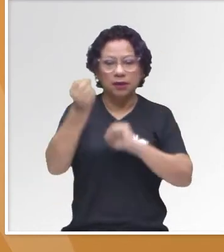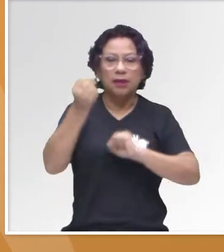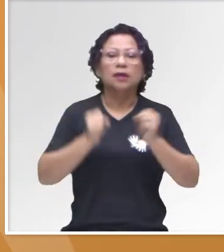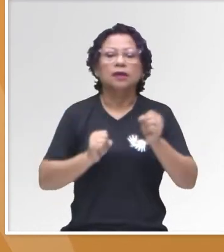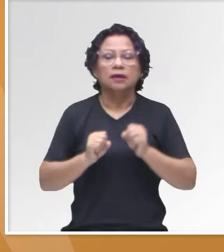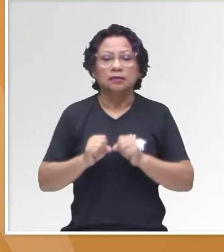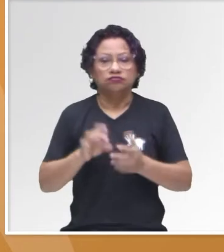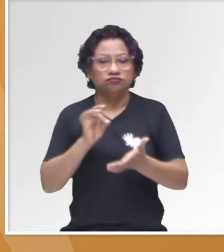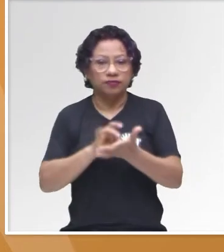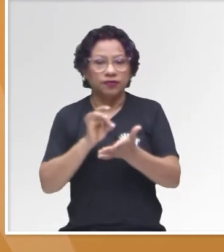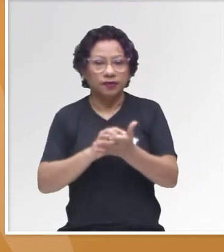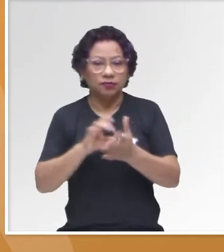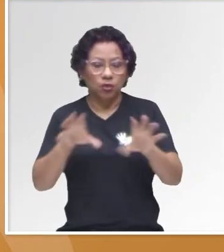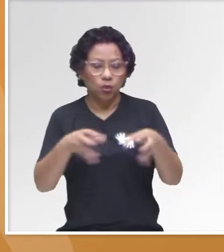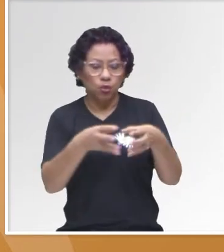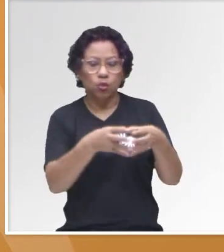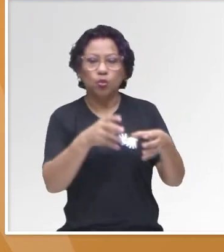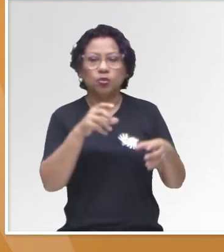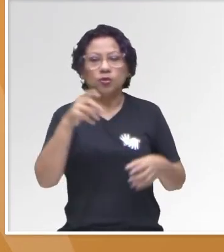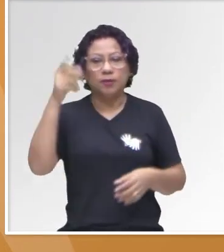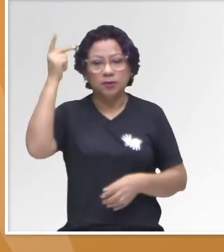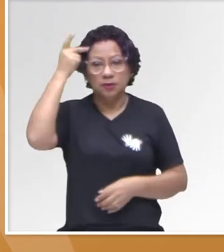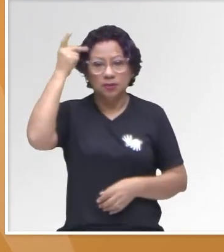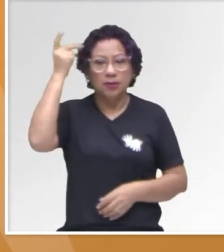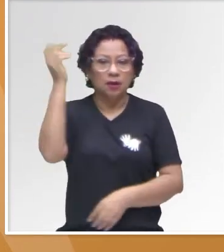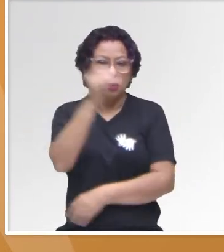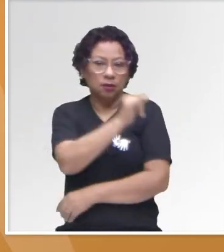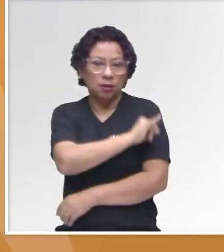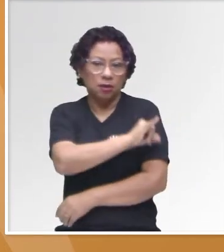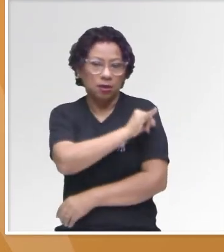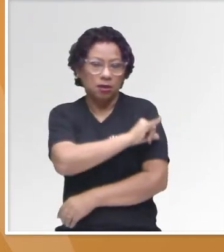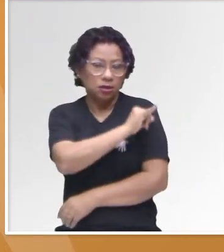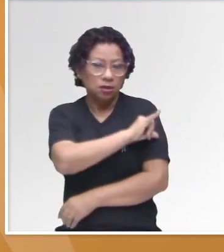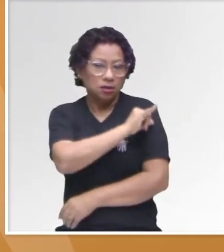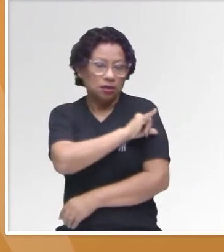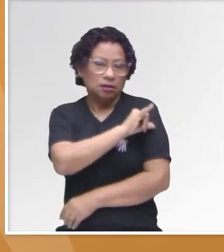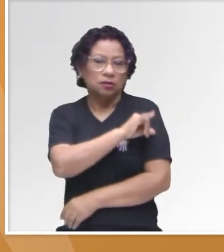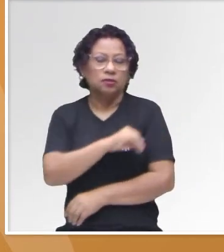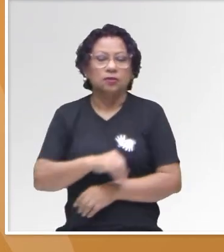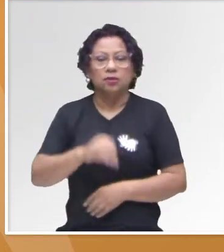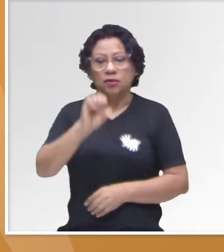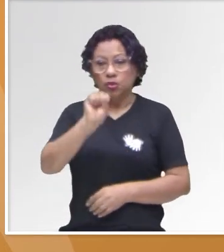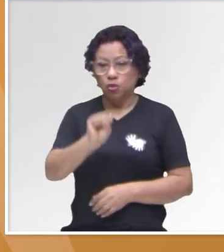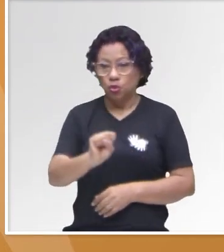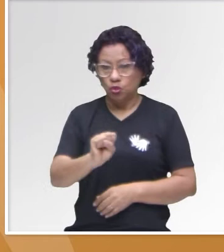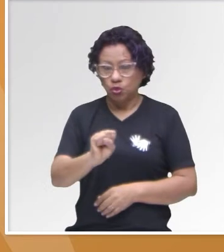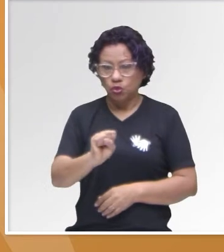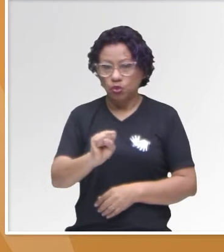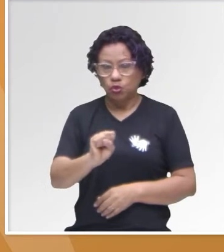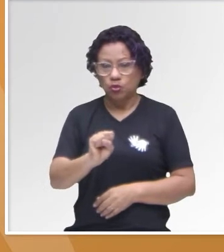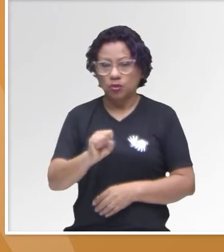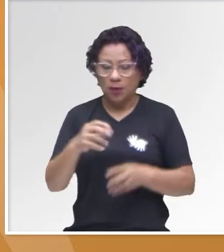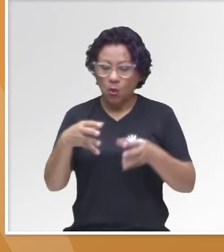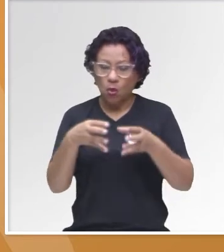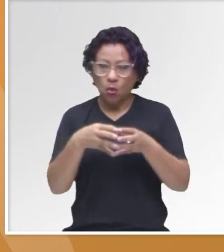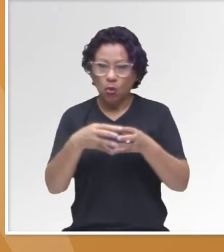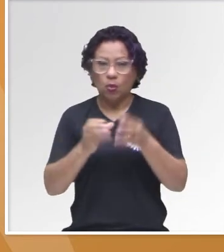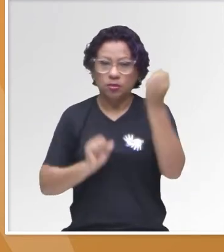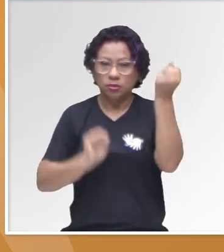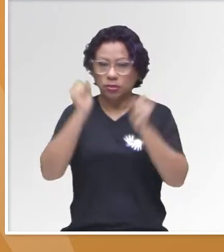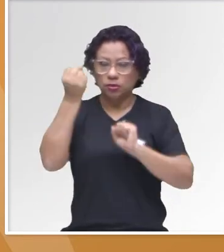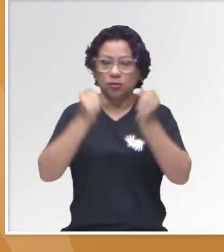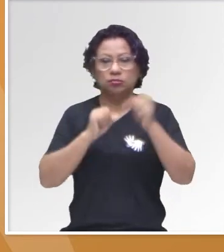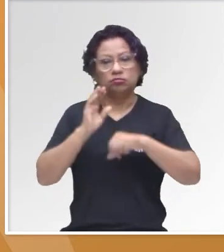ali em São Paulo, Rio de Janeiro, nos estados da região sudeste e sul. Aqui nós temos uma imagem para mostrar